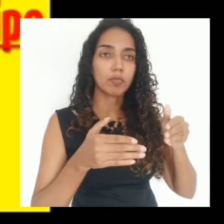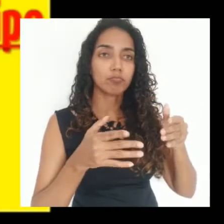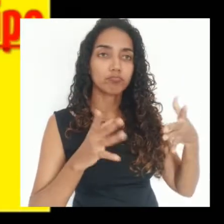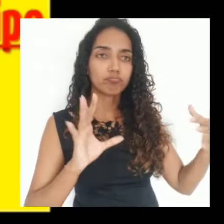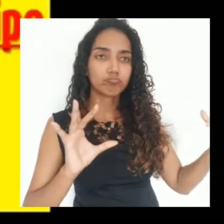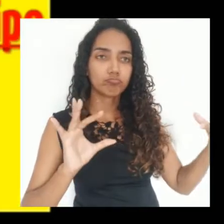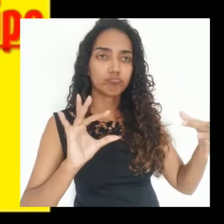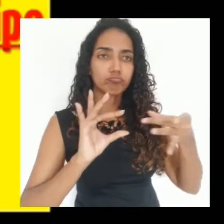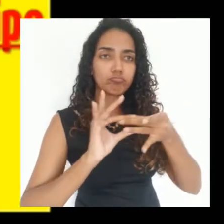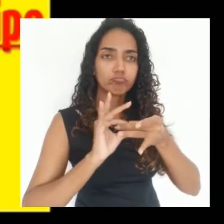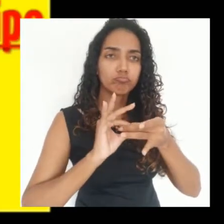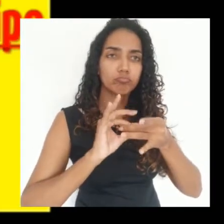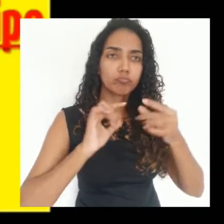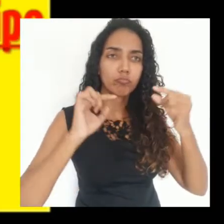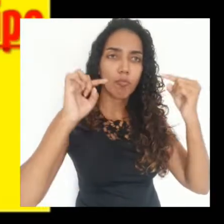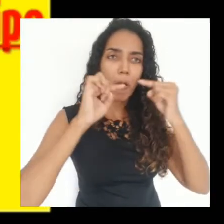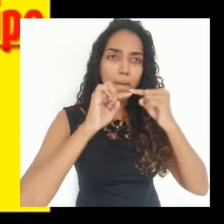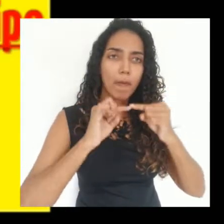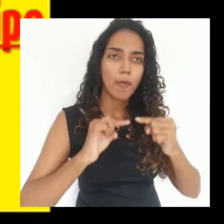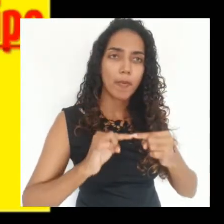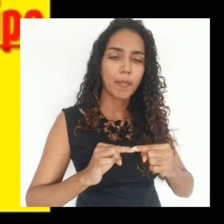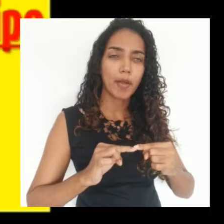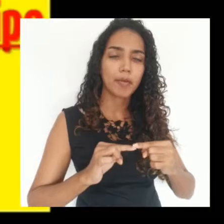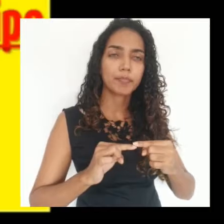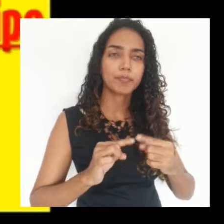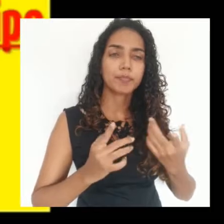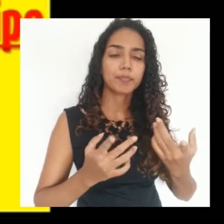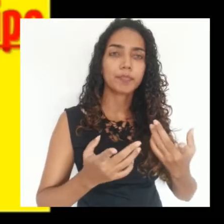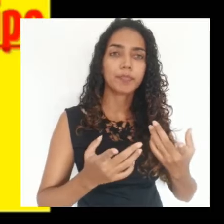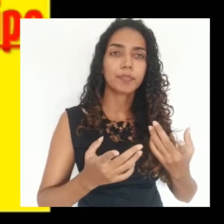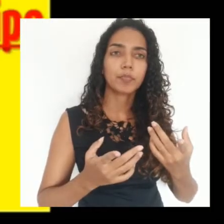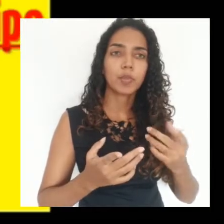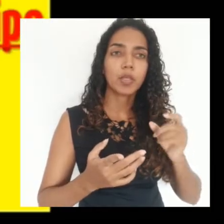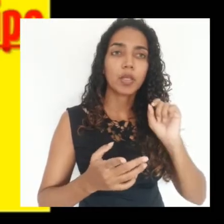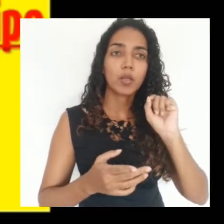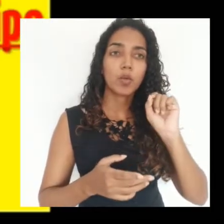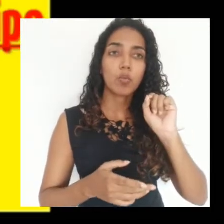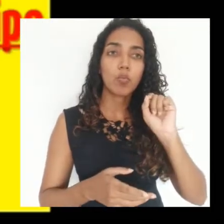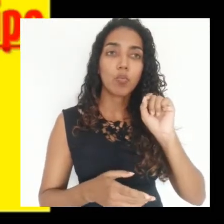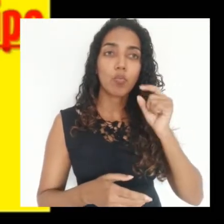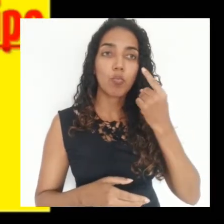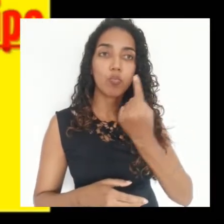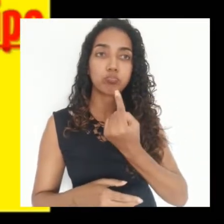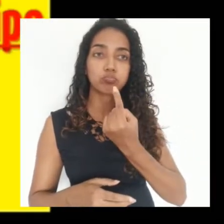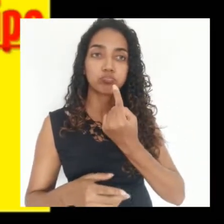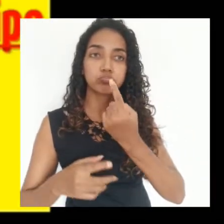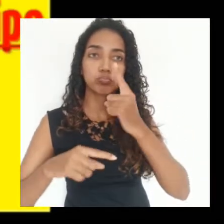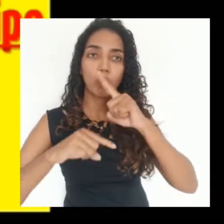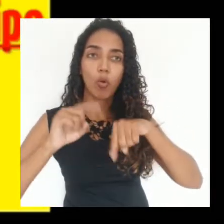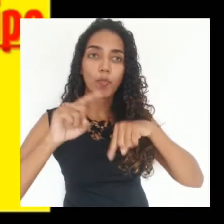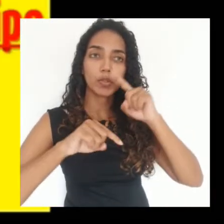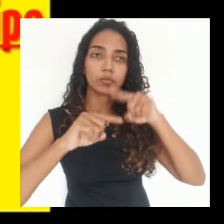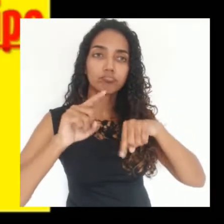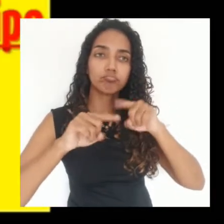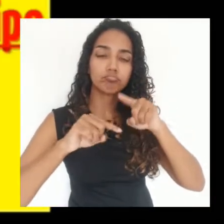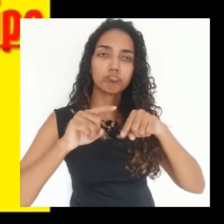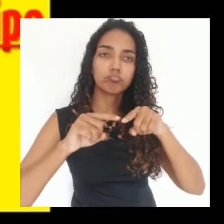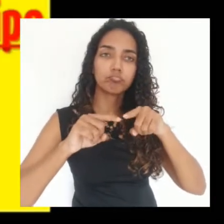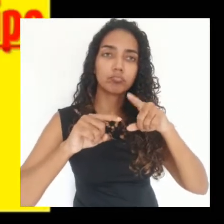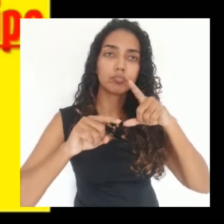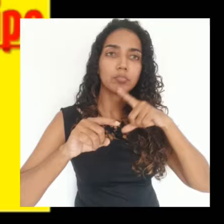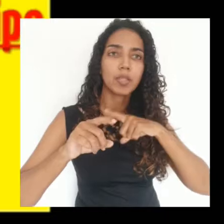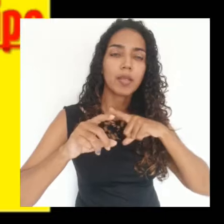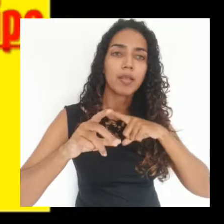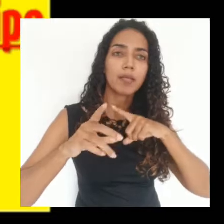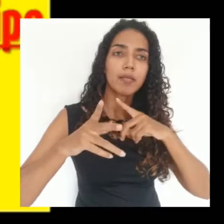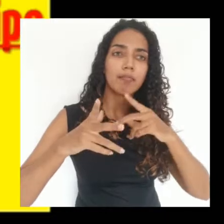associação entre objetos, entre classes, em que um objeto agrega barra